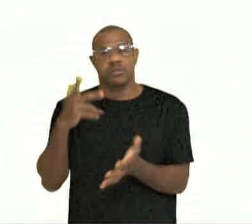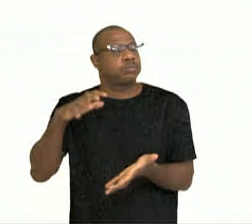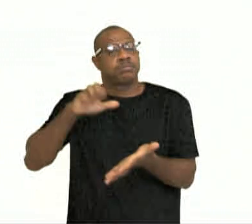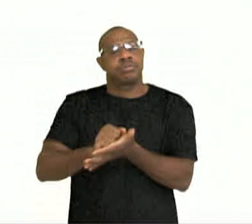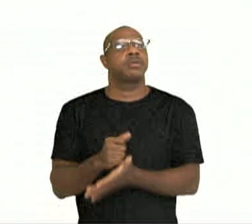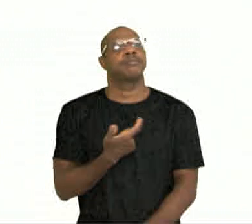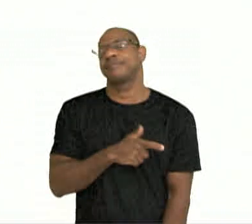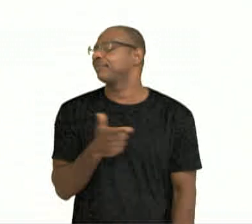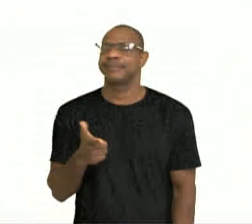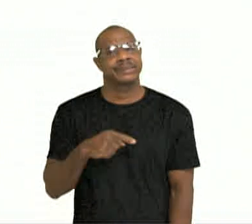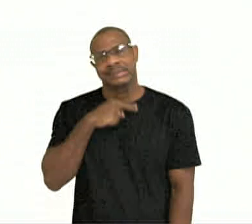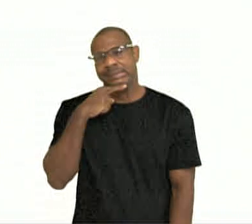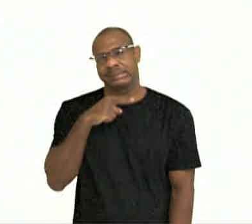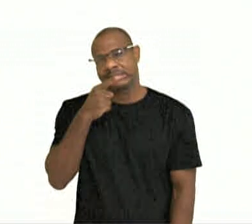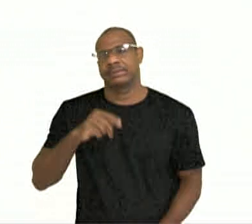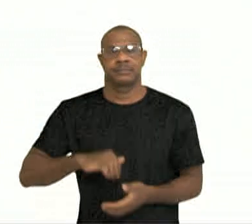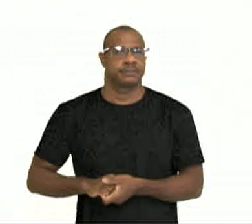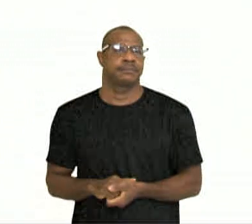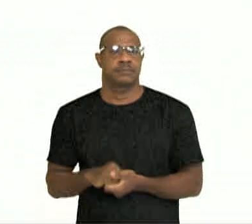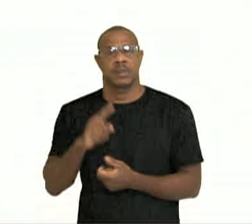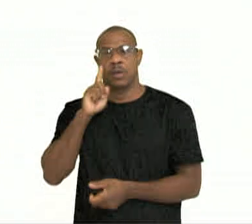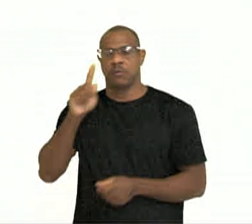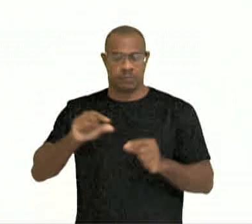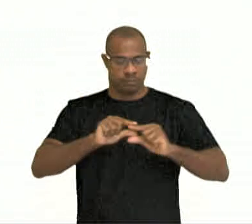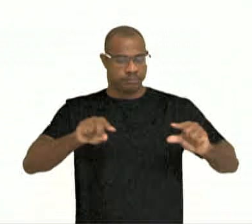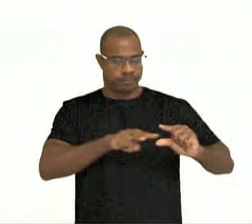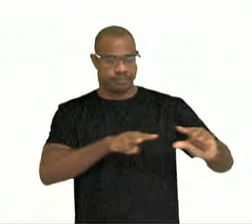Enem. Observem a fonte,